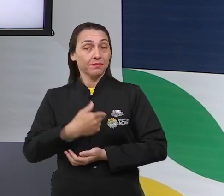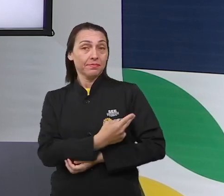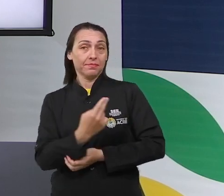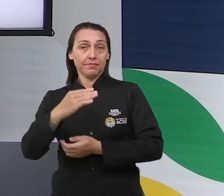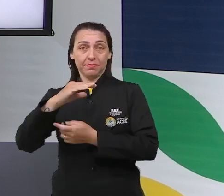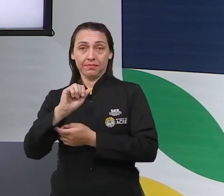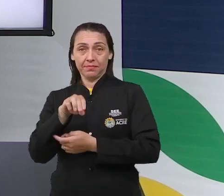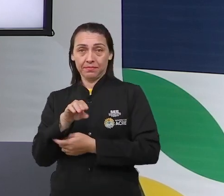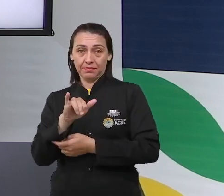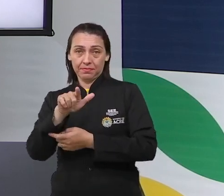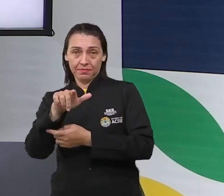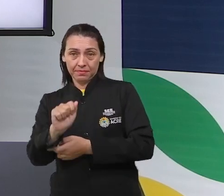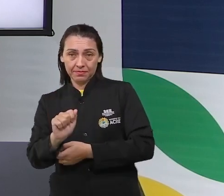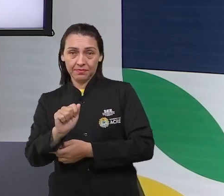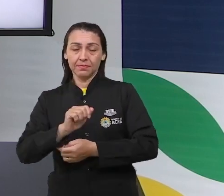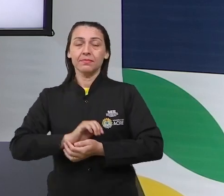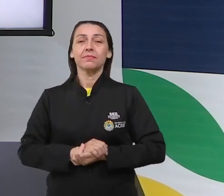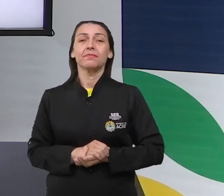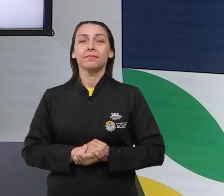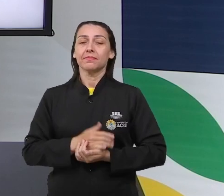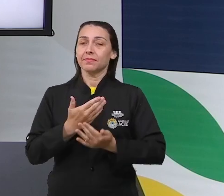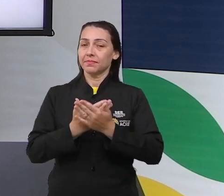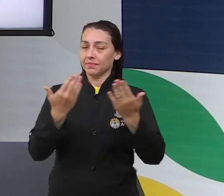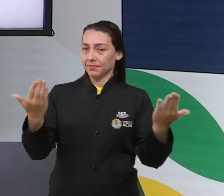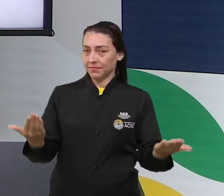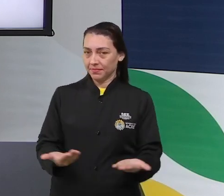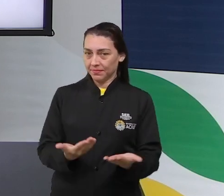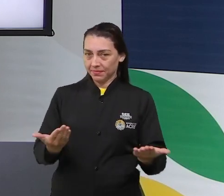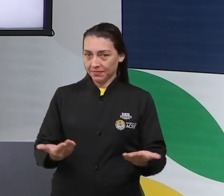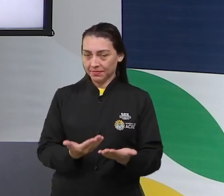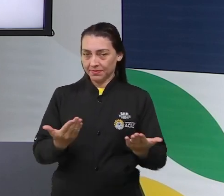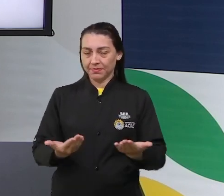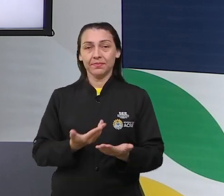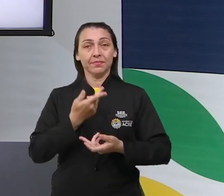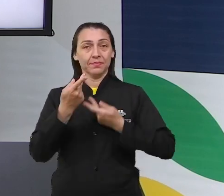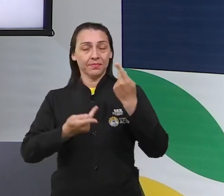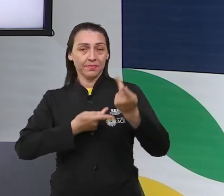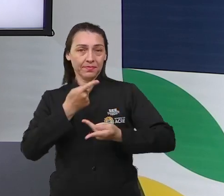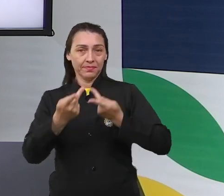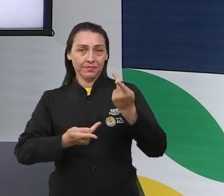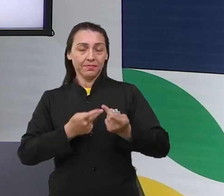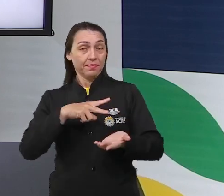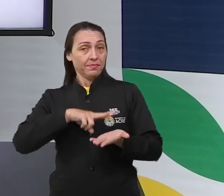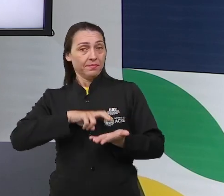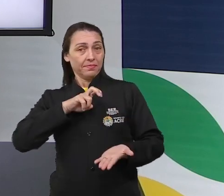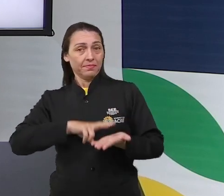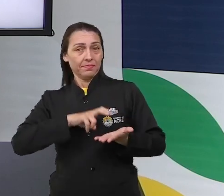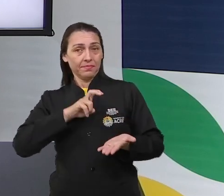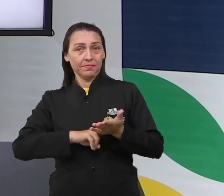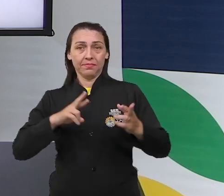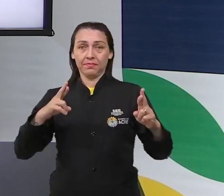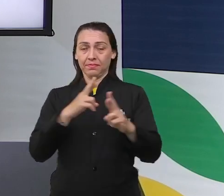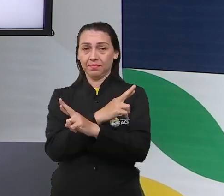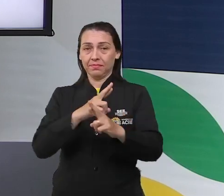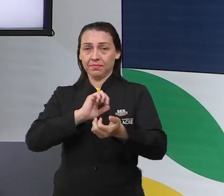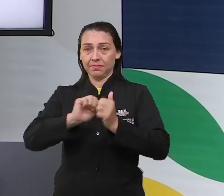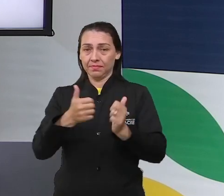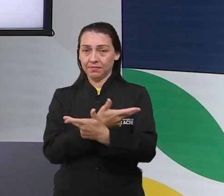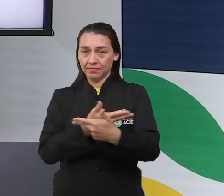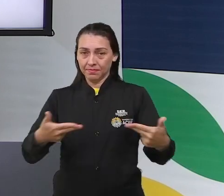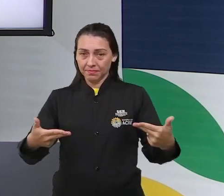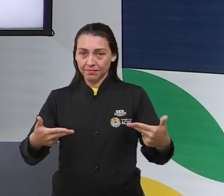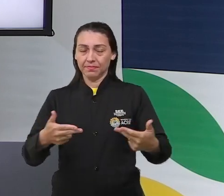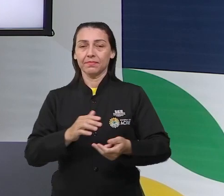is Camila, meu nome é Camila, e na aula de hoje nós vamos falar sobre vocabulário relacionados